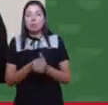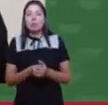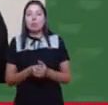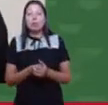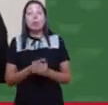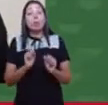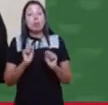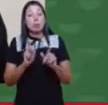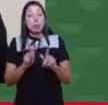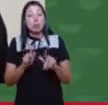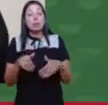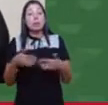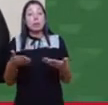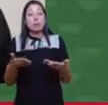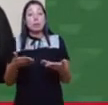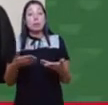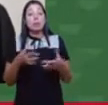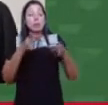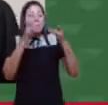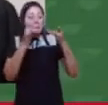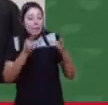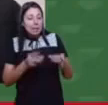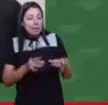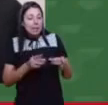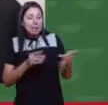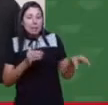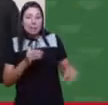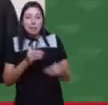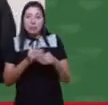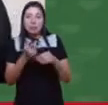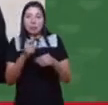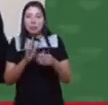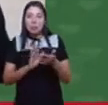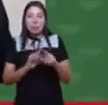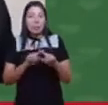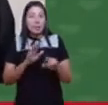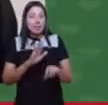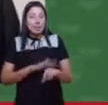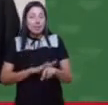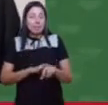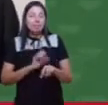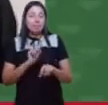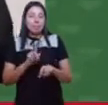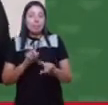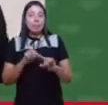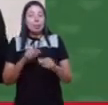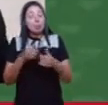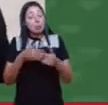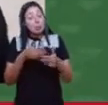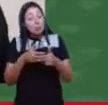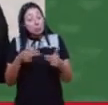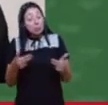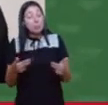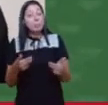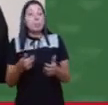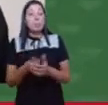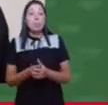Bom, detalhes aqui não cabe, até porque não há mais tempo. Mas, de qualquer maneira,